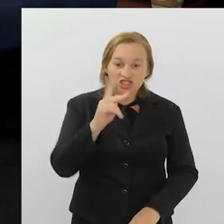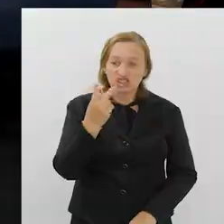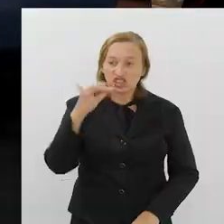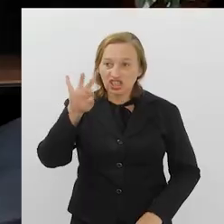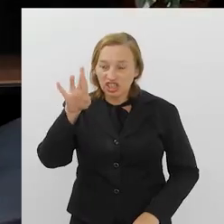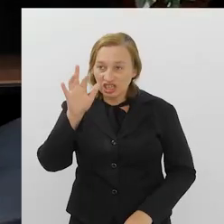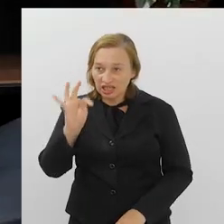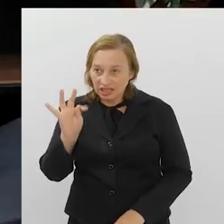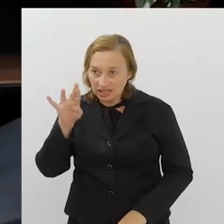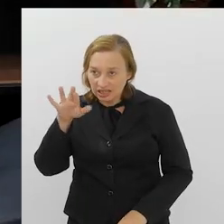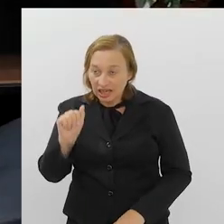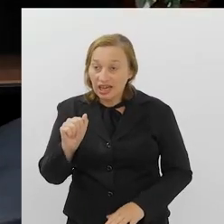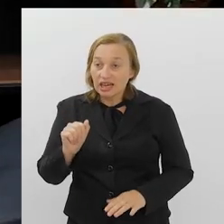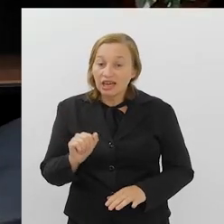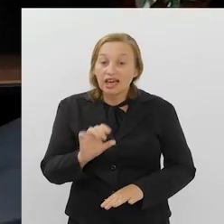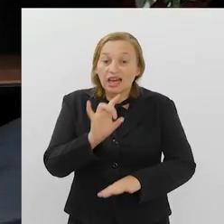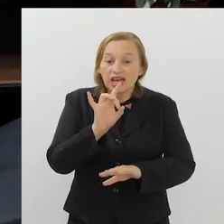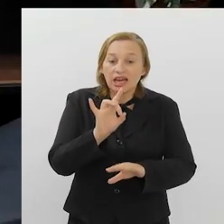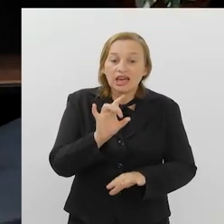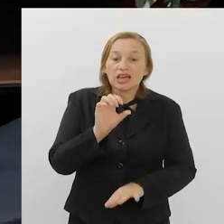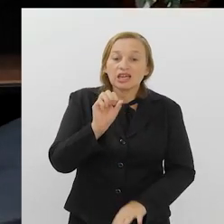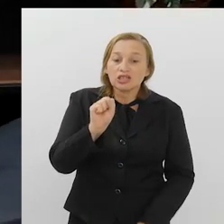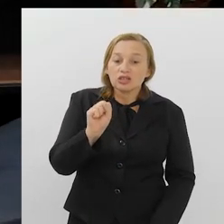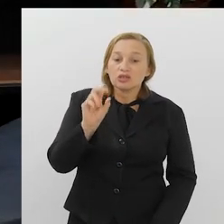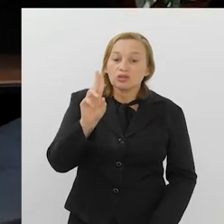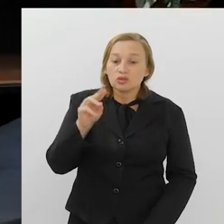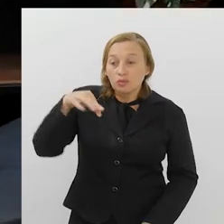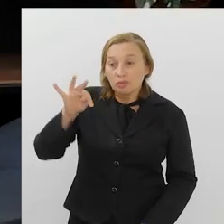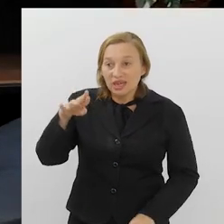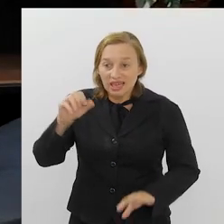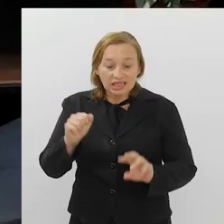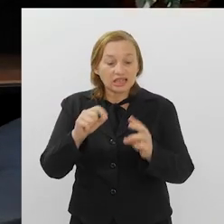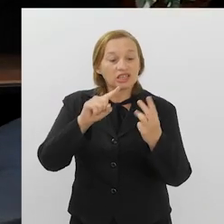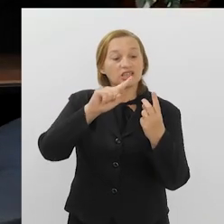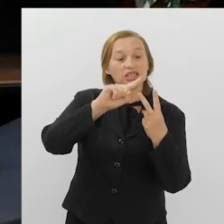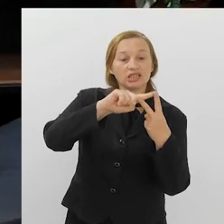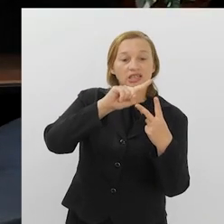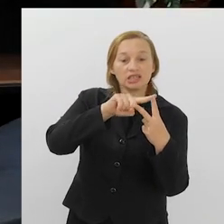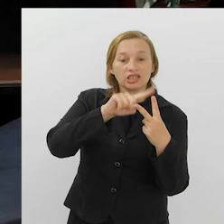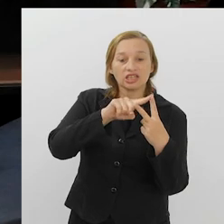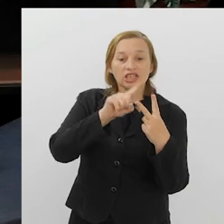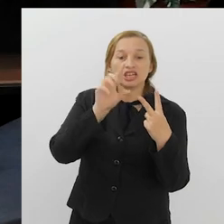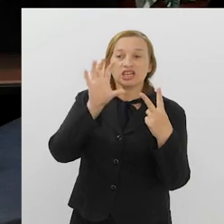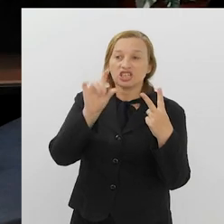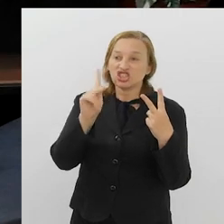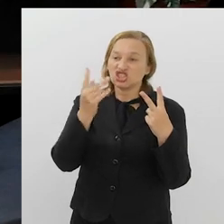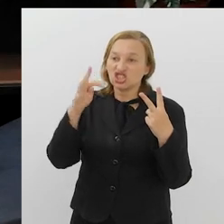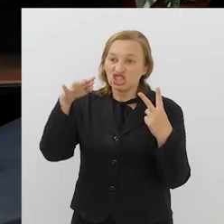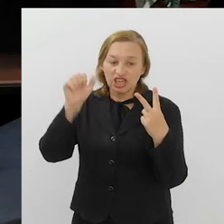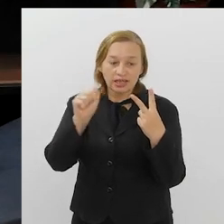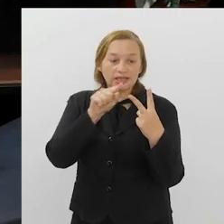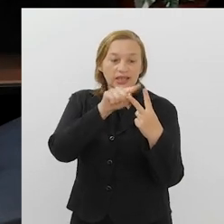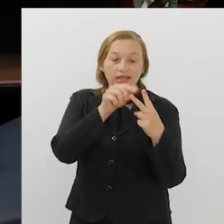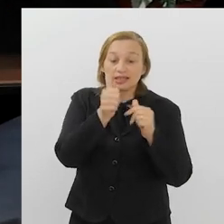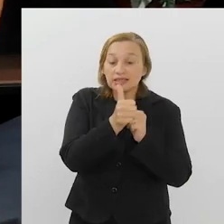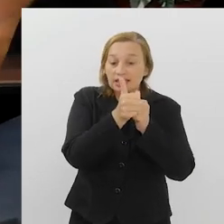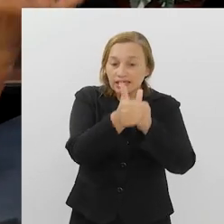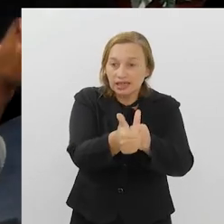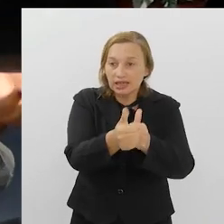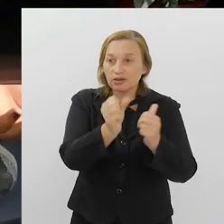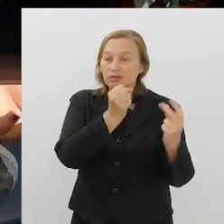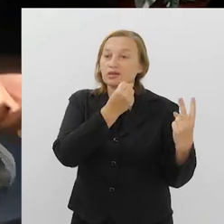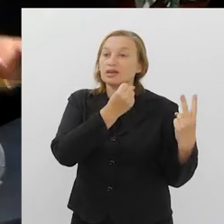chiita e sunita porque cada um seguiu um filho de Abraão hum um seguiu Samuel o outro